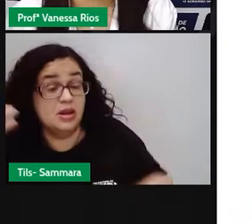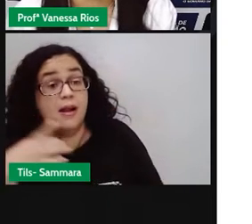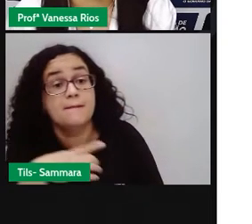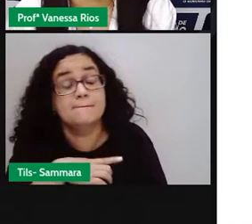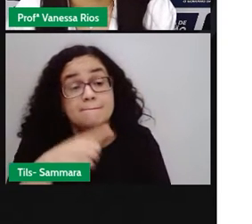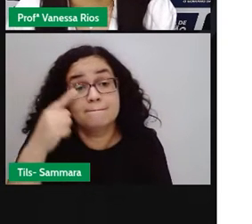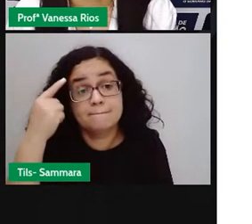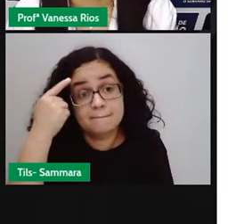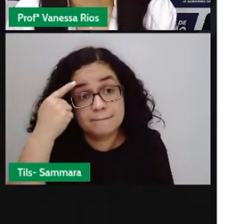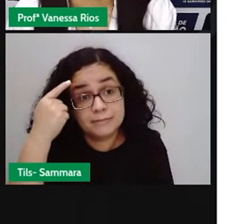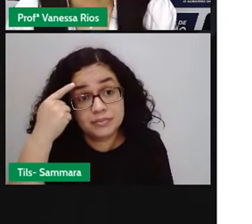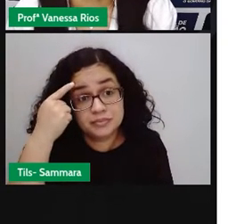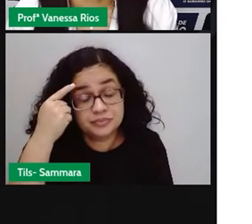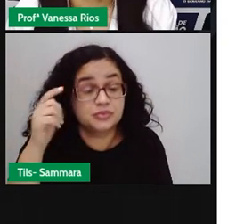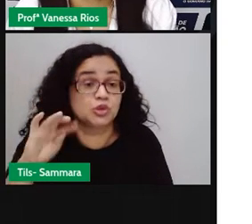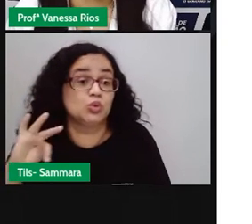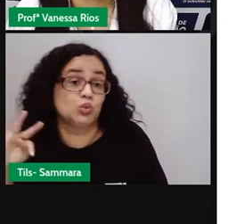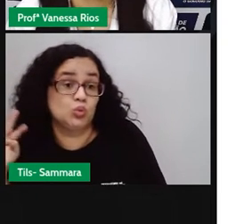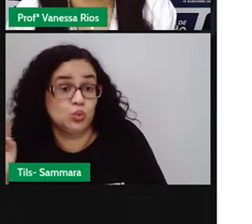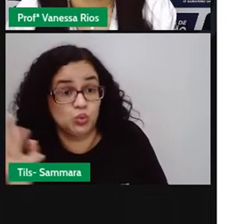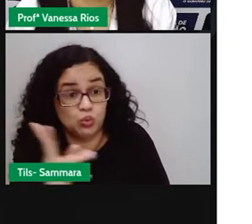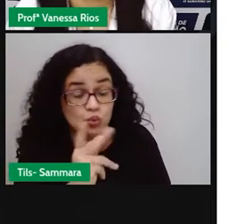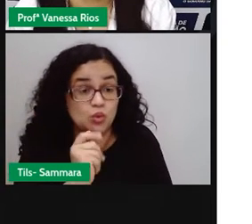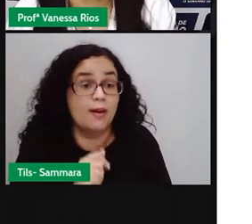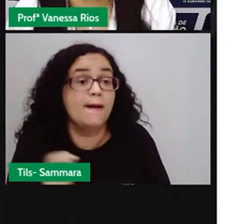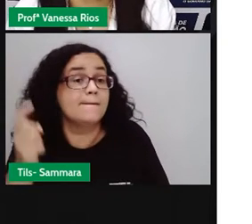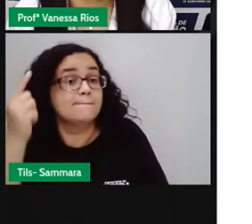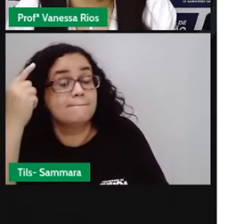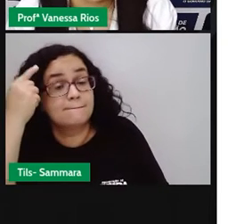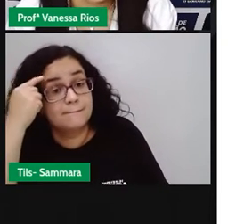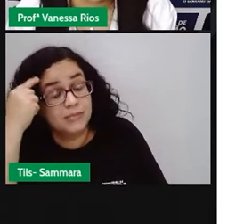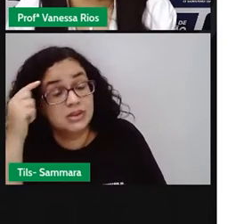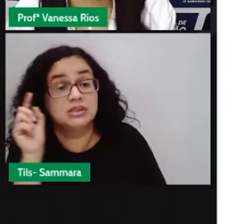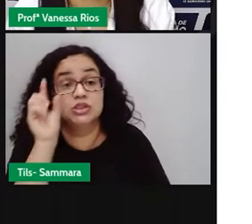está pensando num todo, né? Pensando aí nas